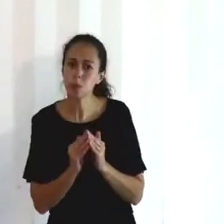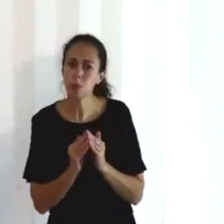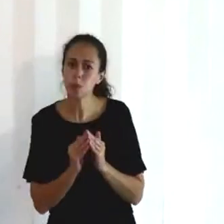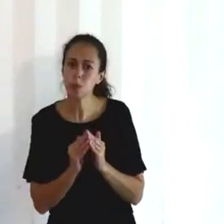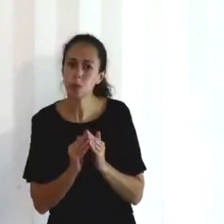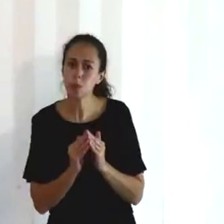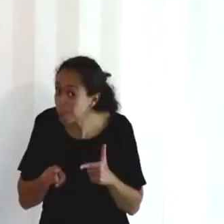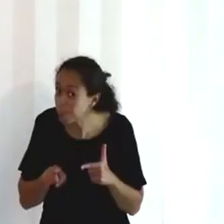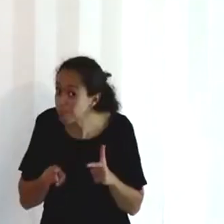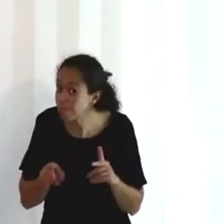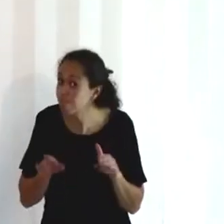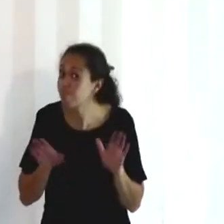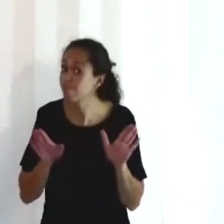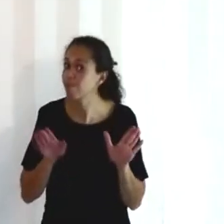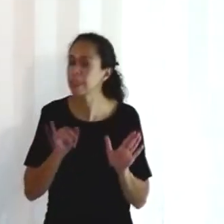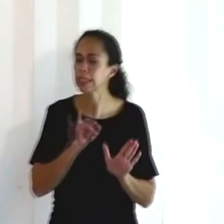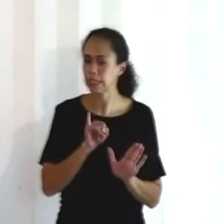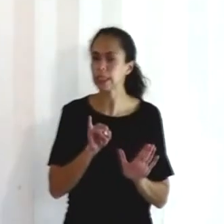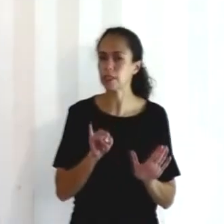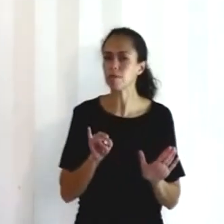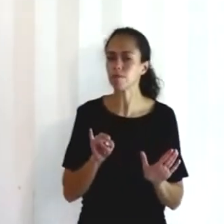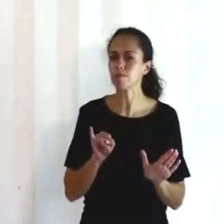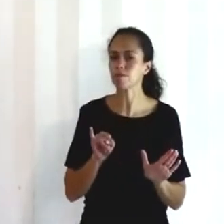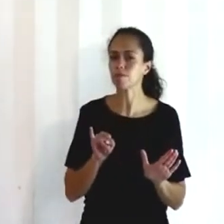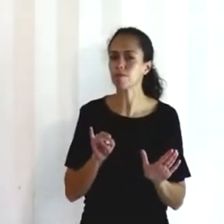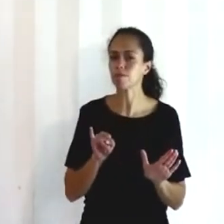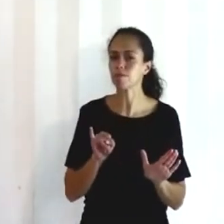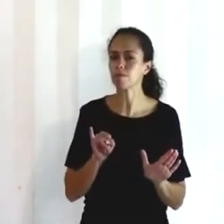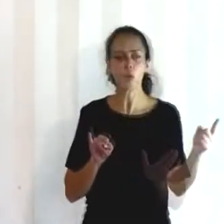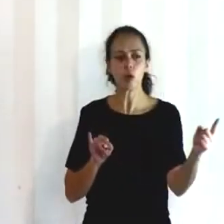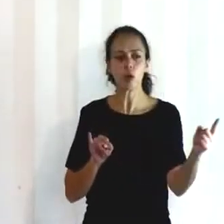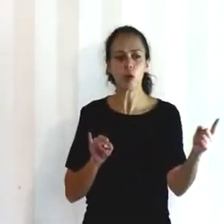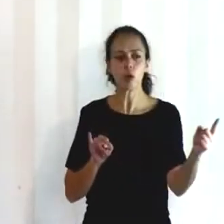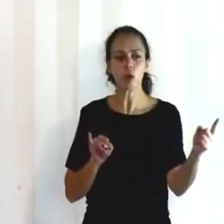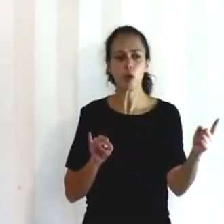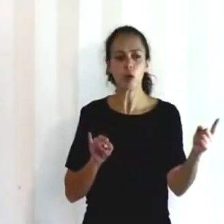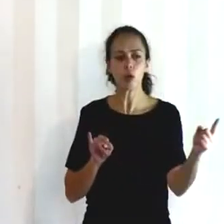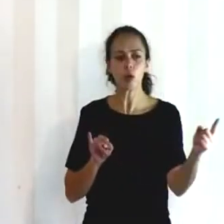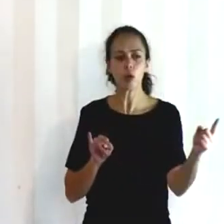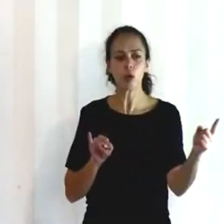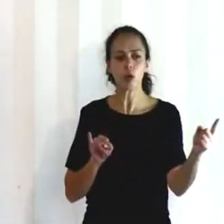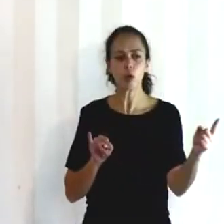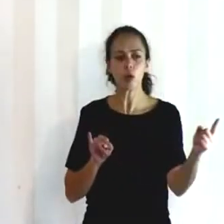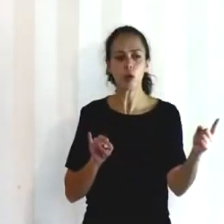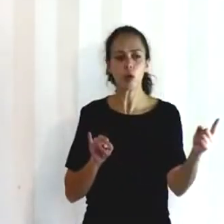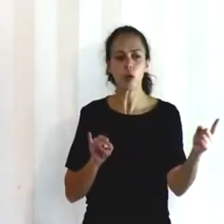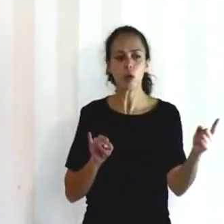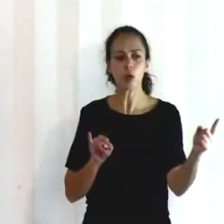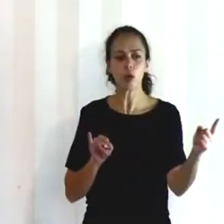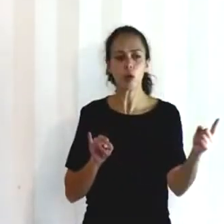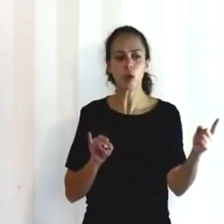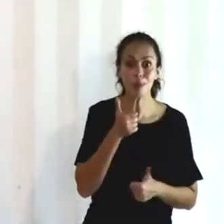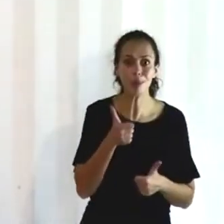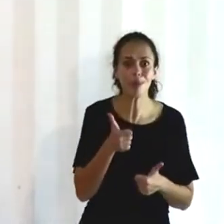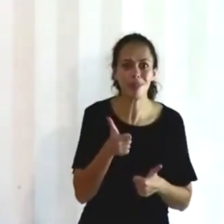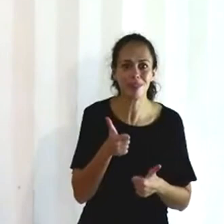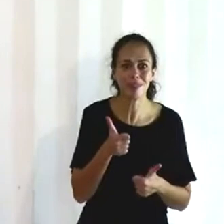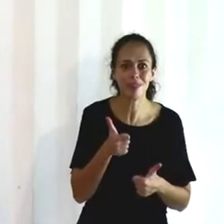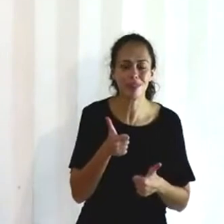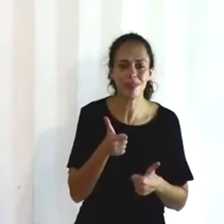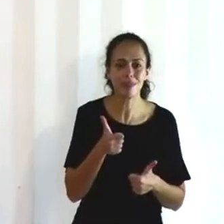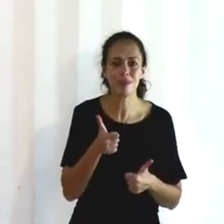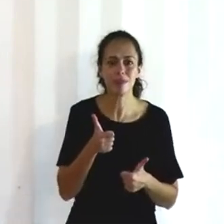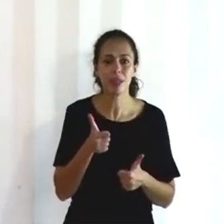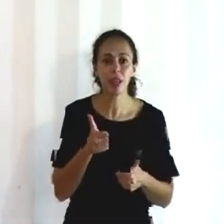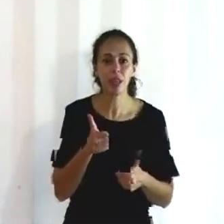diria, se a pessoa vir lhe pedir perdão, amém, louvado seja Deus, mas deixa eu lhe dizer, muitas pessoas cometem erros